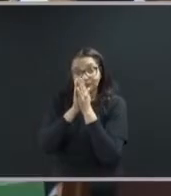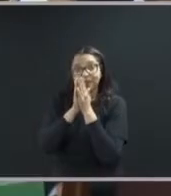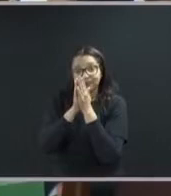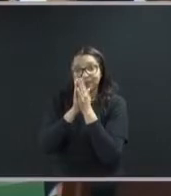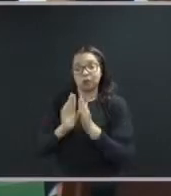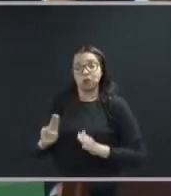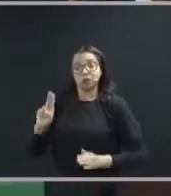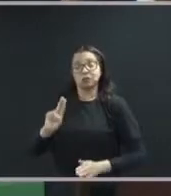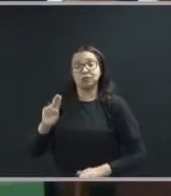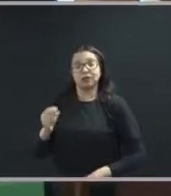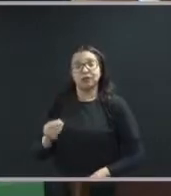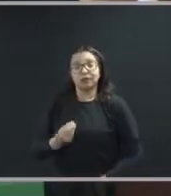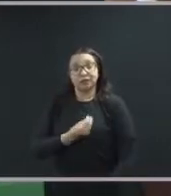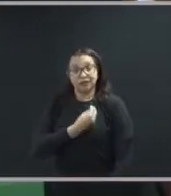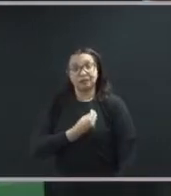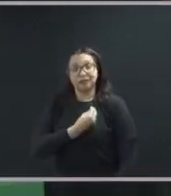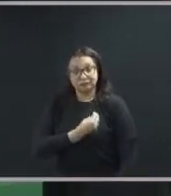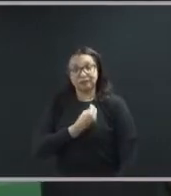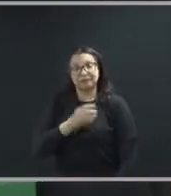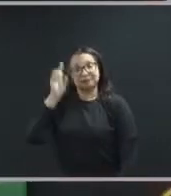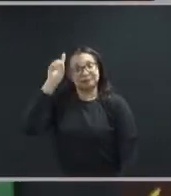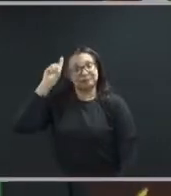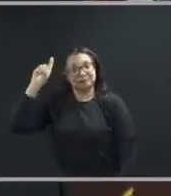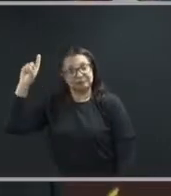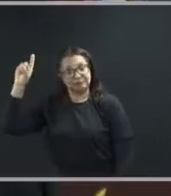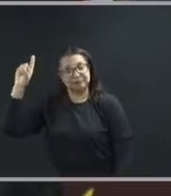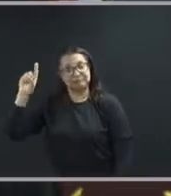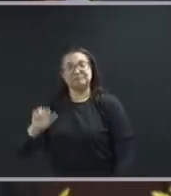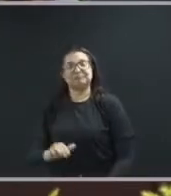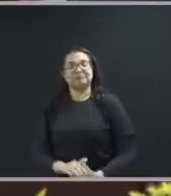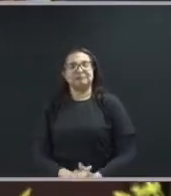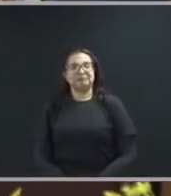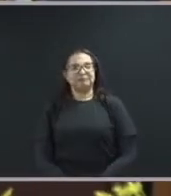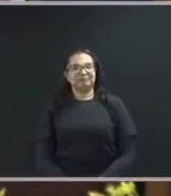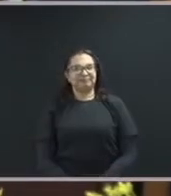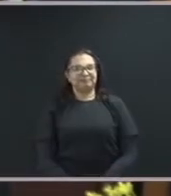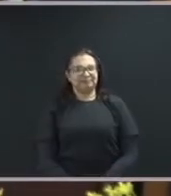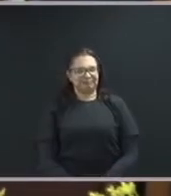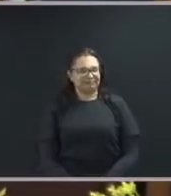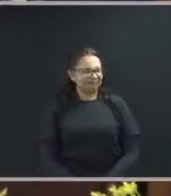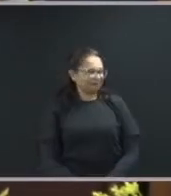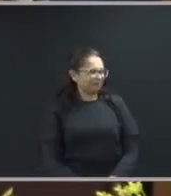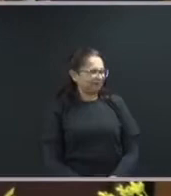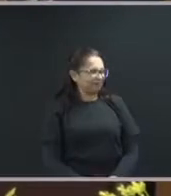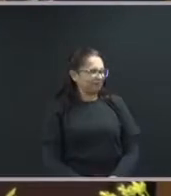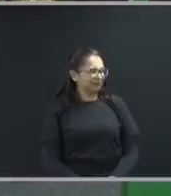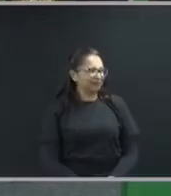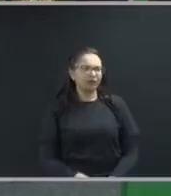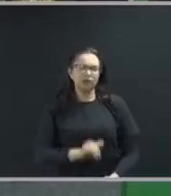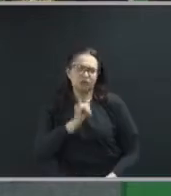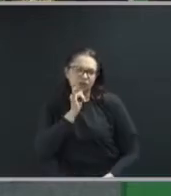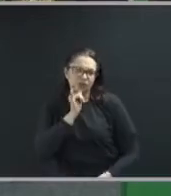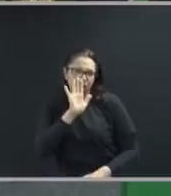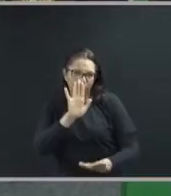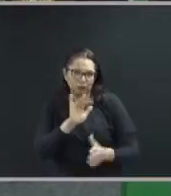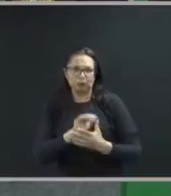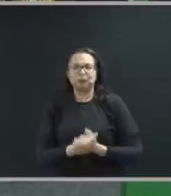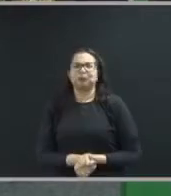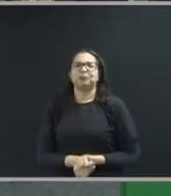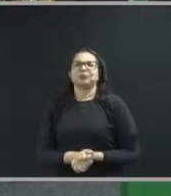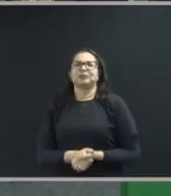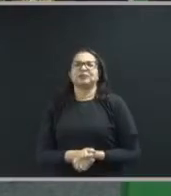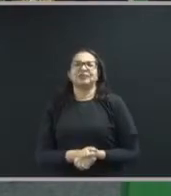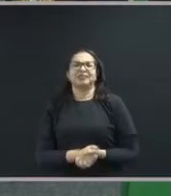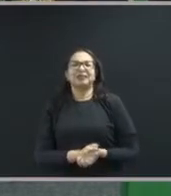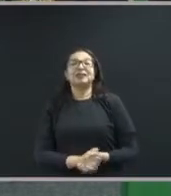o que lá, e pá. Aí nós chamamos, foi o presidente, chamou ele para ir orar. Aí ele ficou. Na fila dele não tinha ninguém, meu